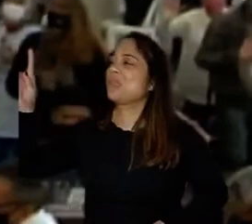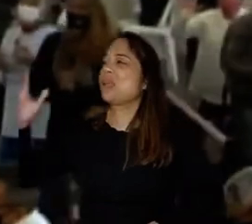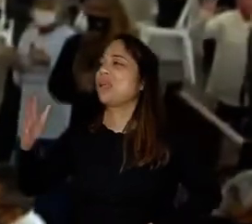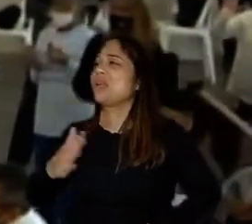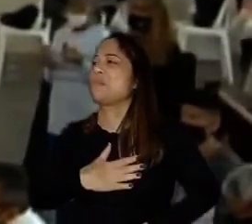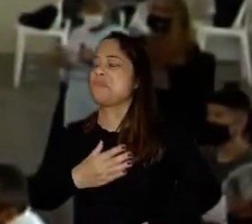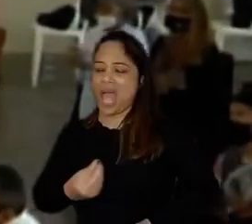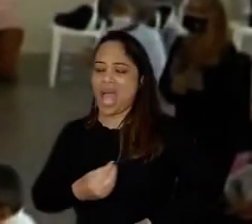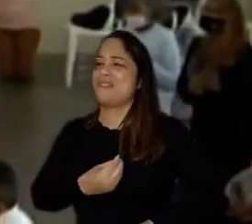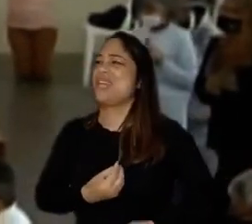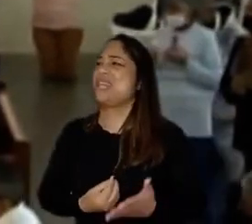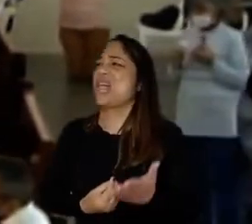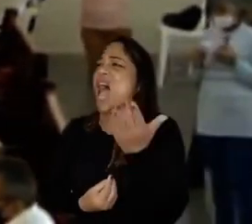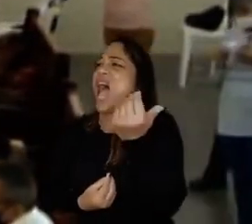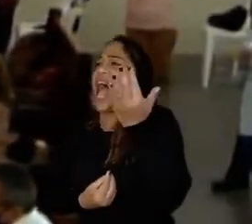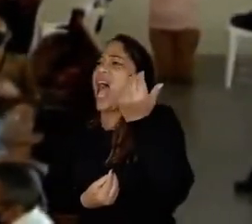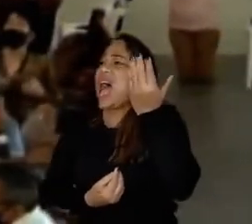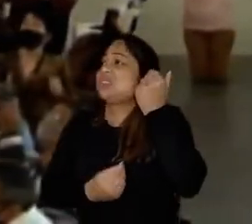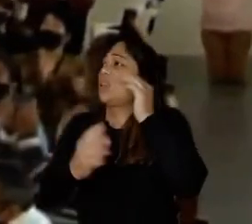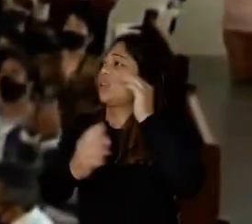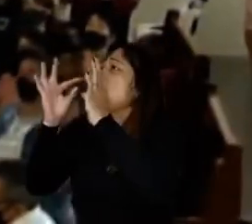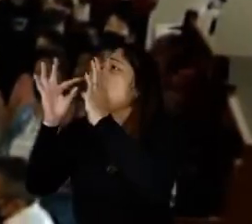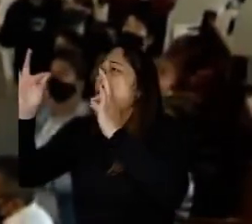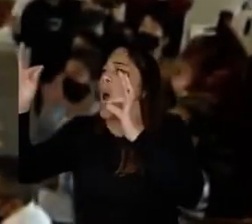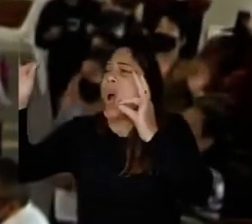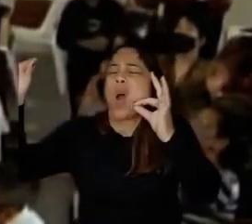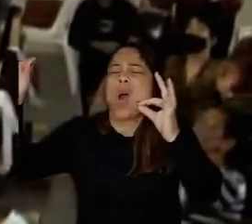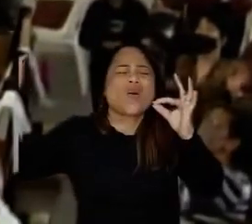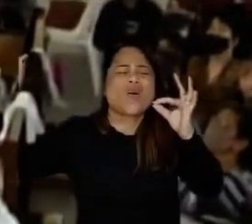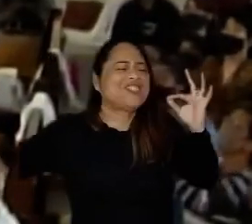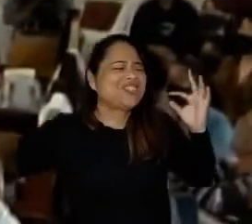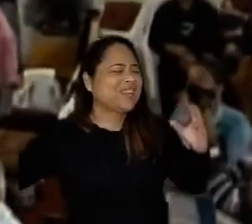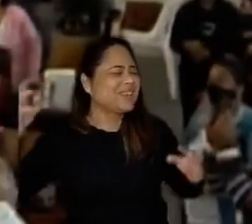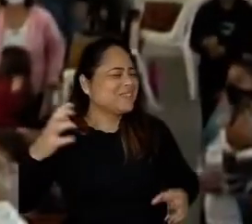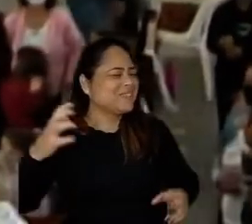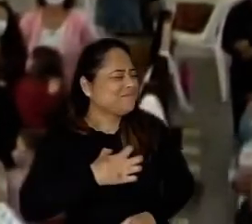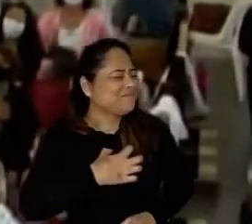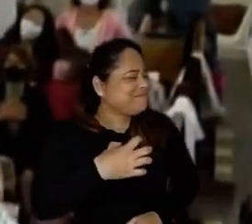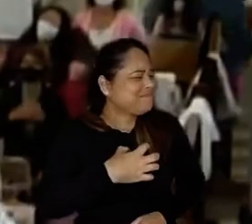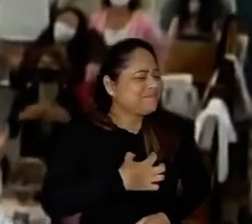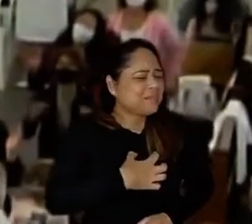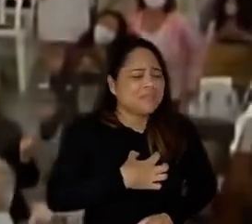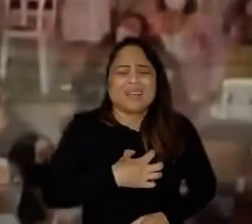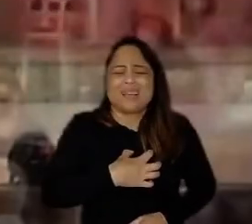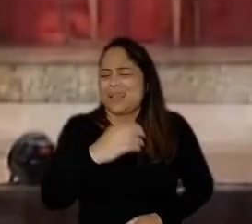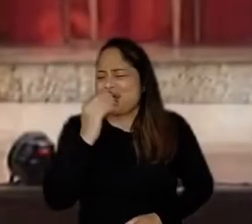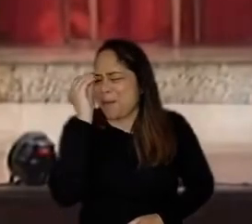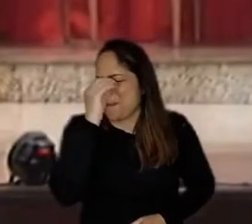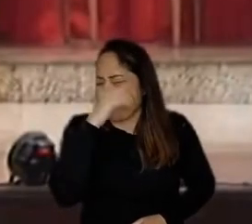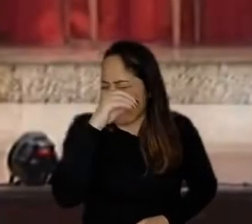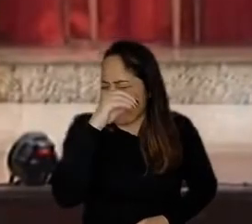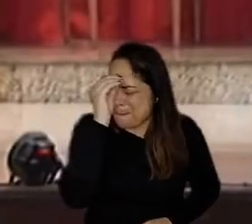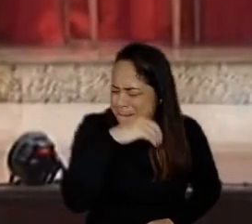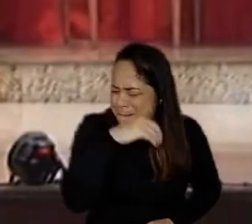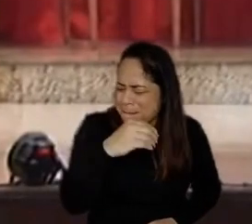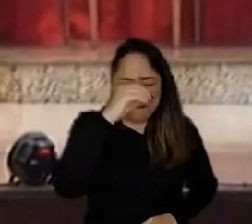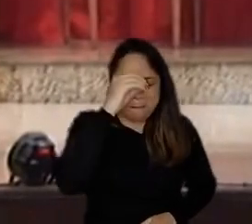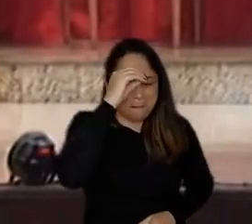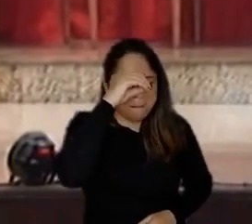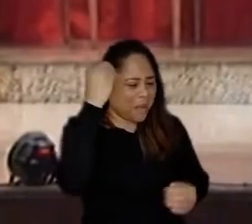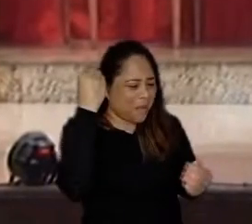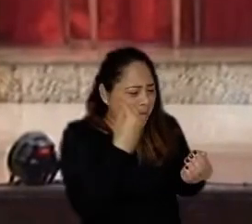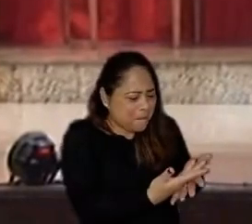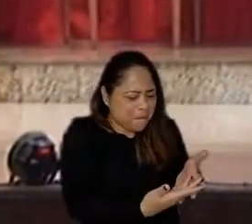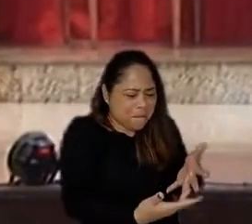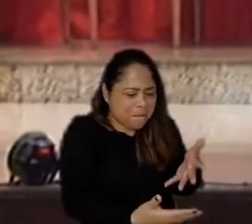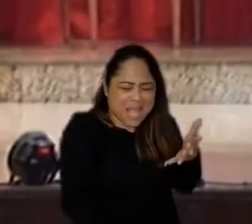planos. Os passos que dei sem você Só me fizeram só fracassar. me fizeram fracassar. Tanto que eu